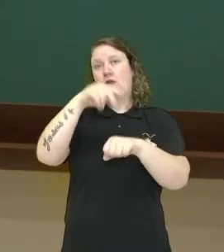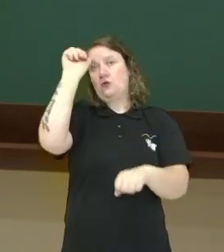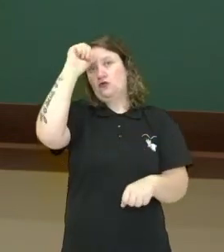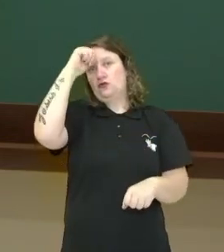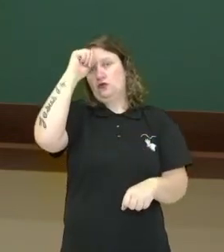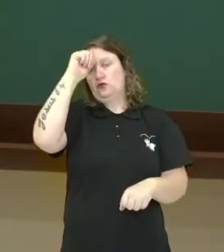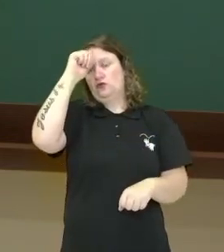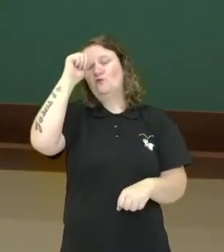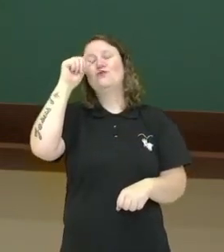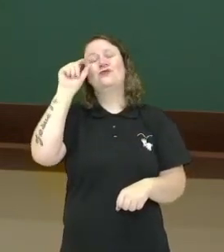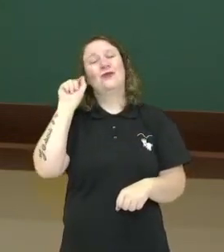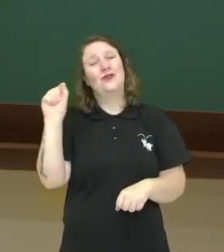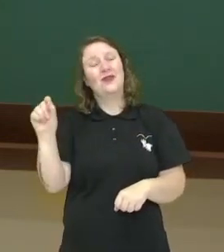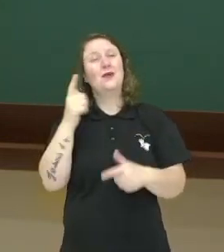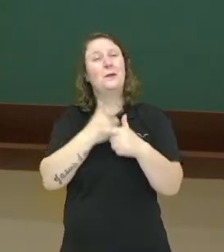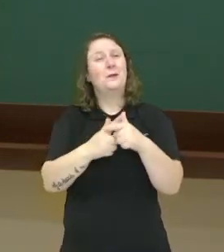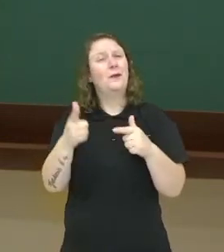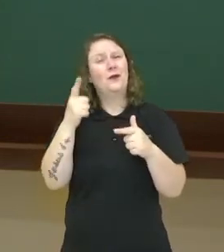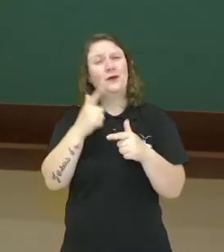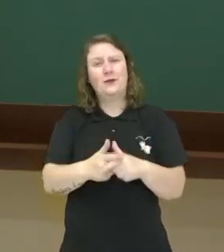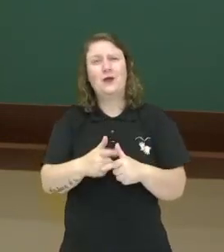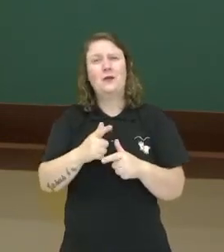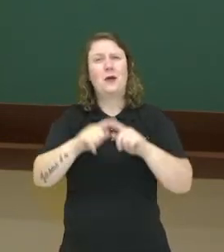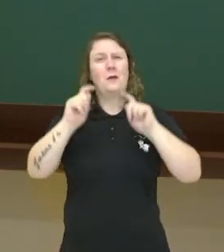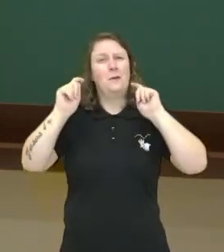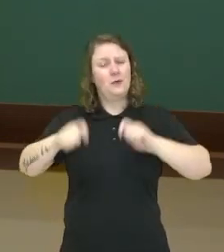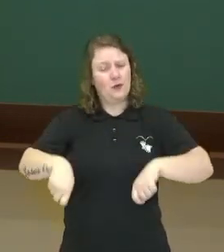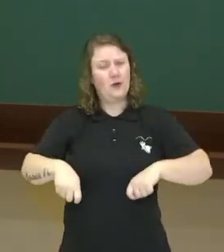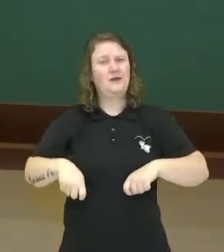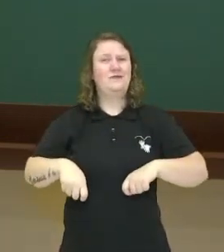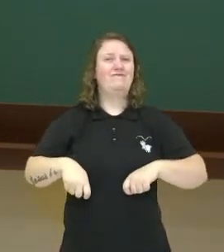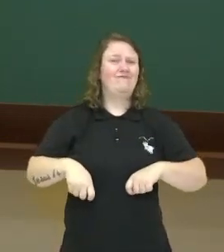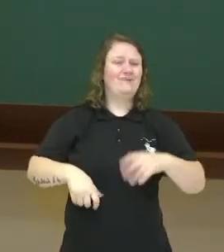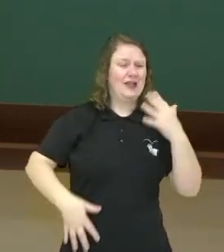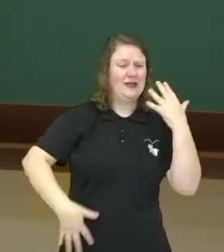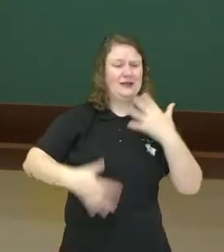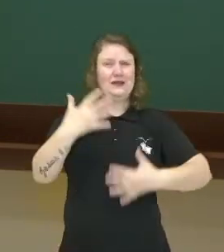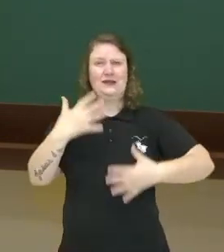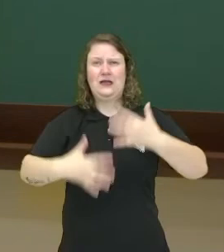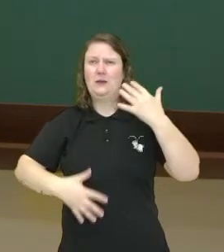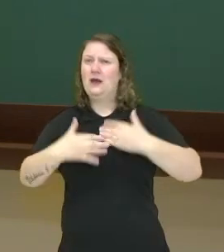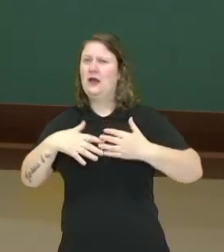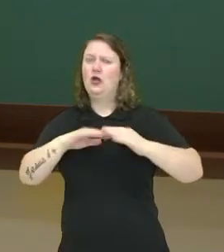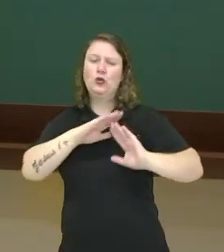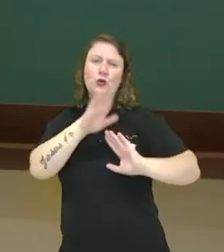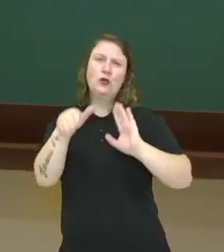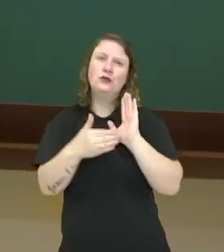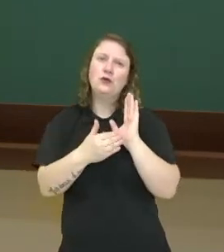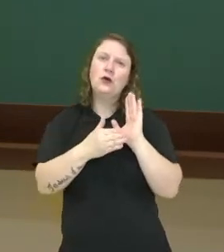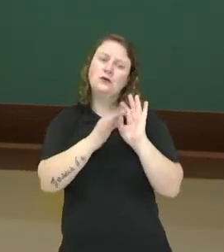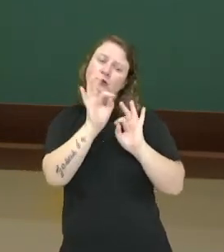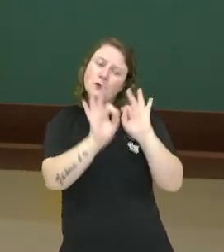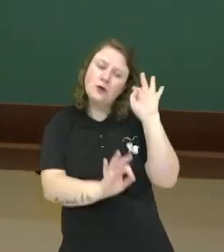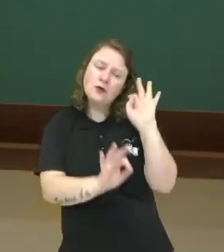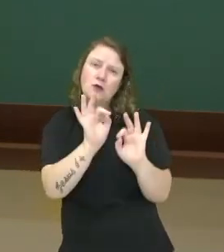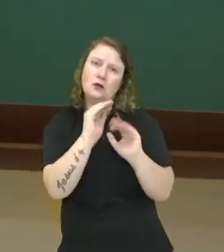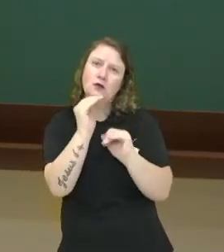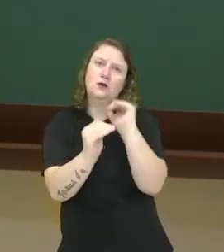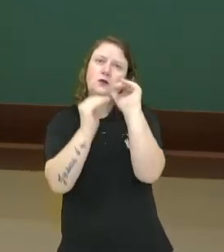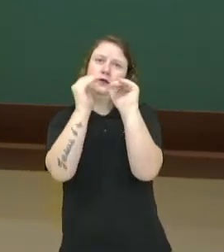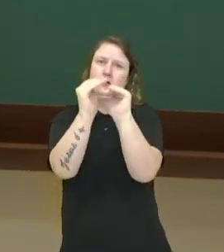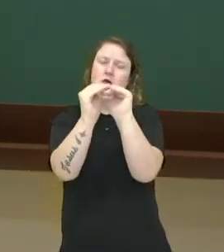muito forte, acentuada no país, isso pode prejudicar toda essa característica ali de desenvolvimento que